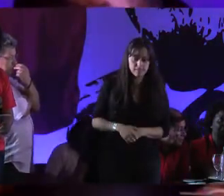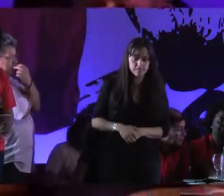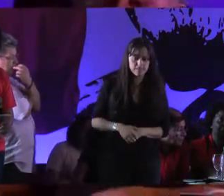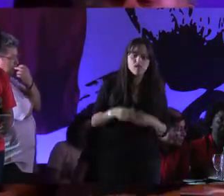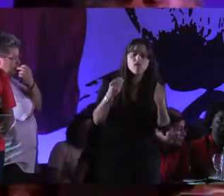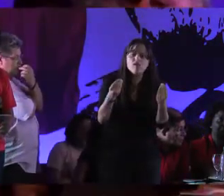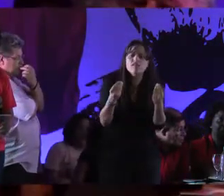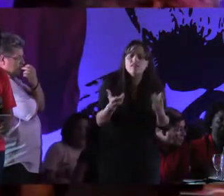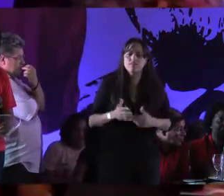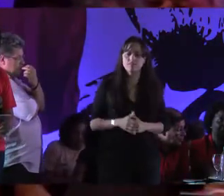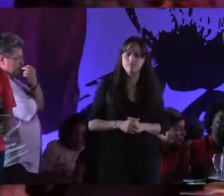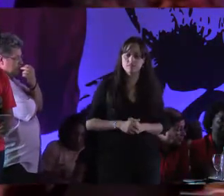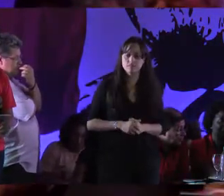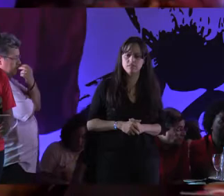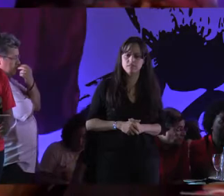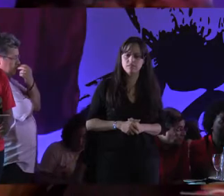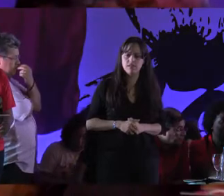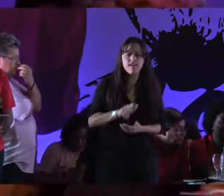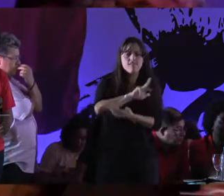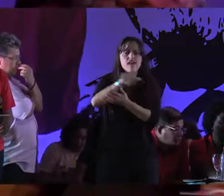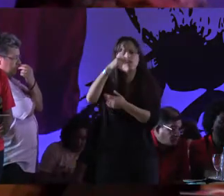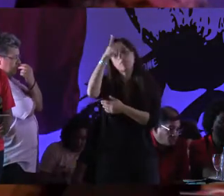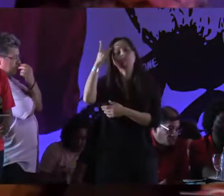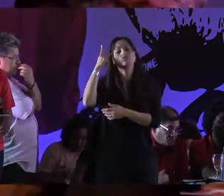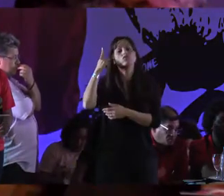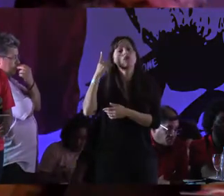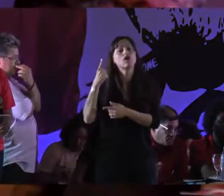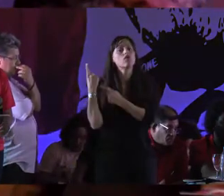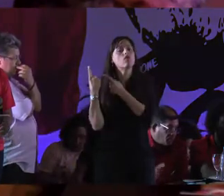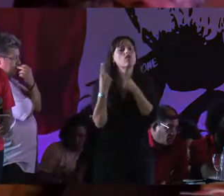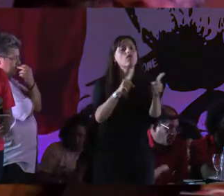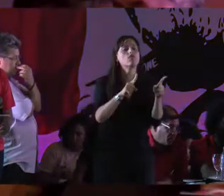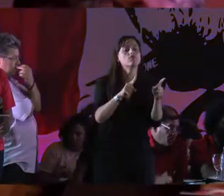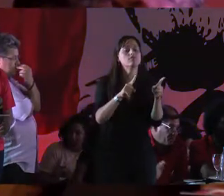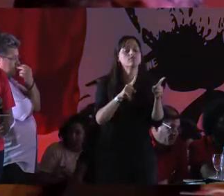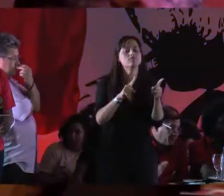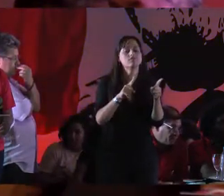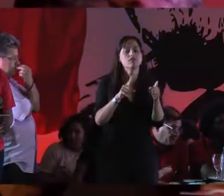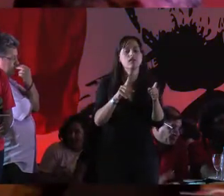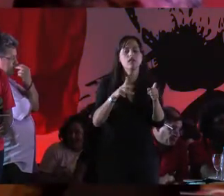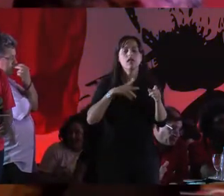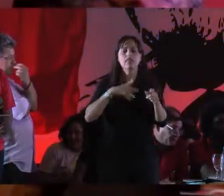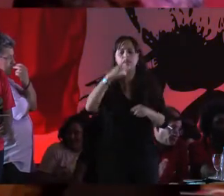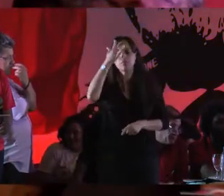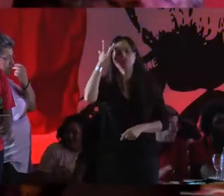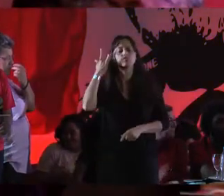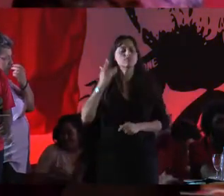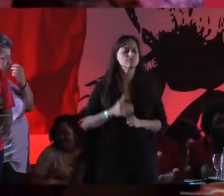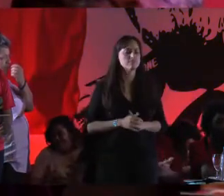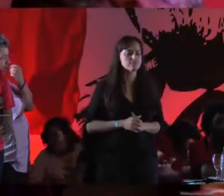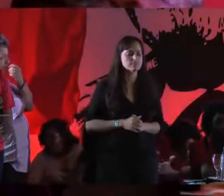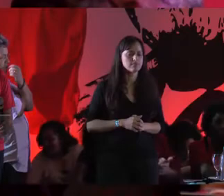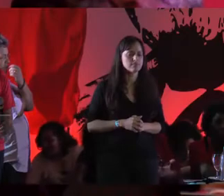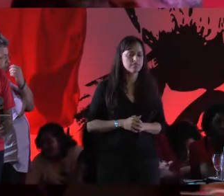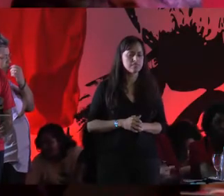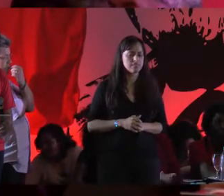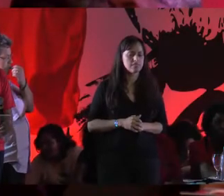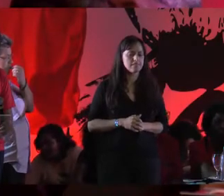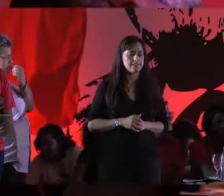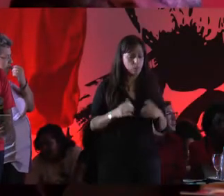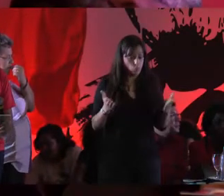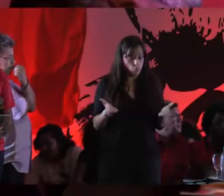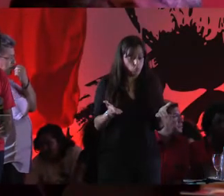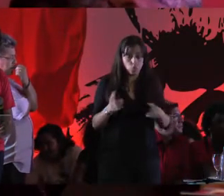lixo para os traidores e para os fascistas. Hoje, nós vivemos um momento como esse.